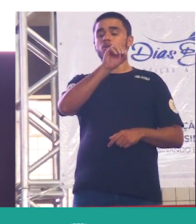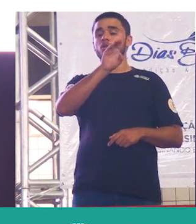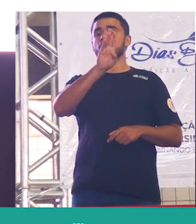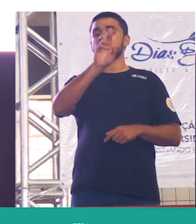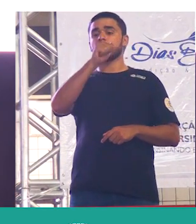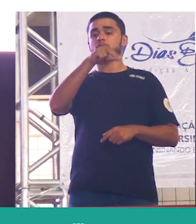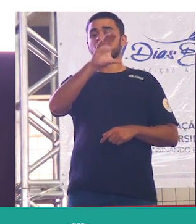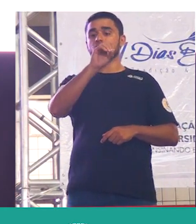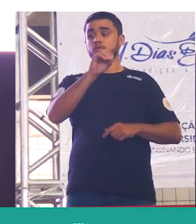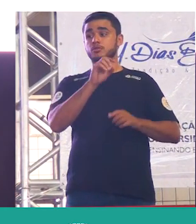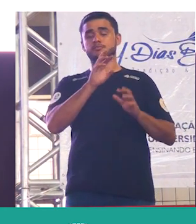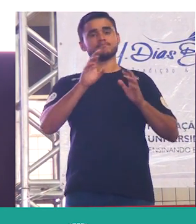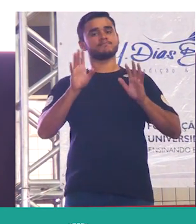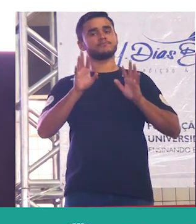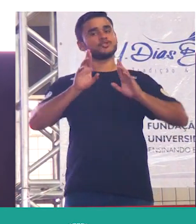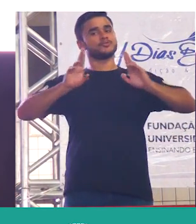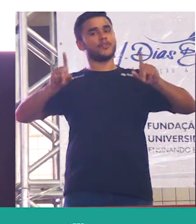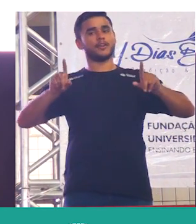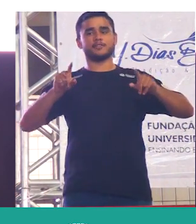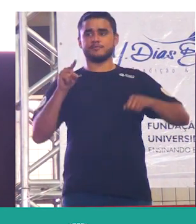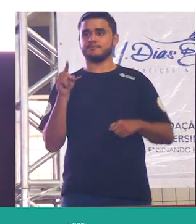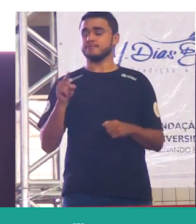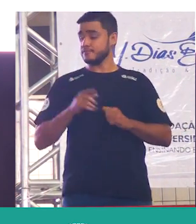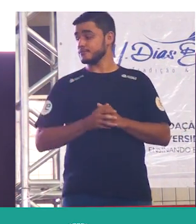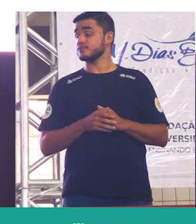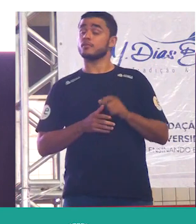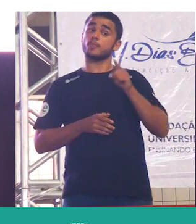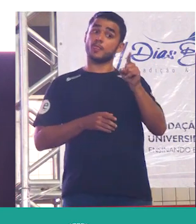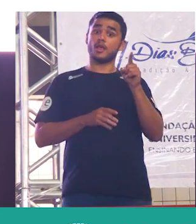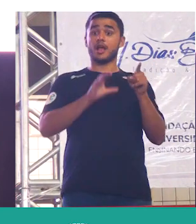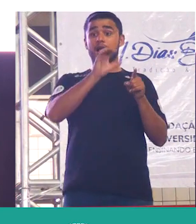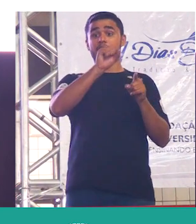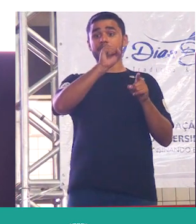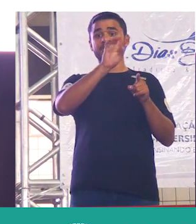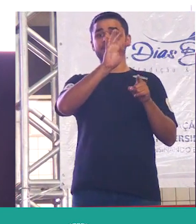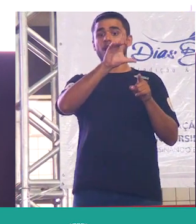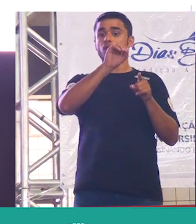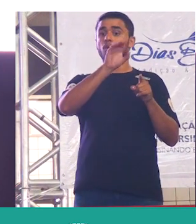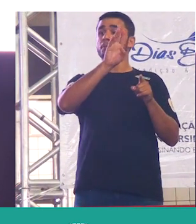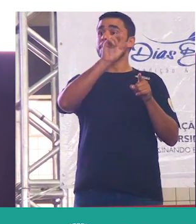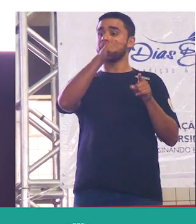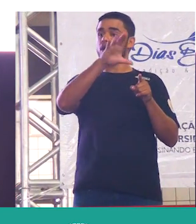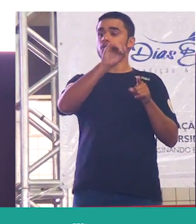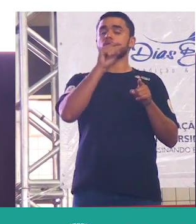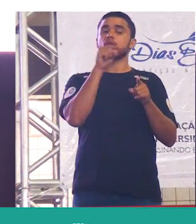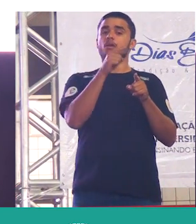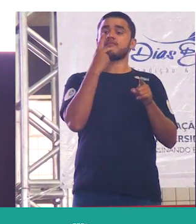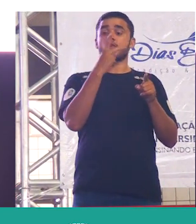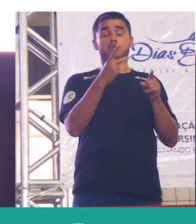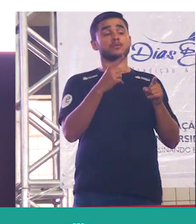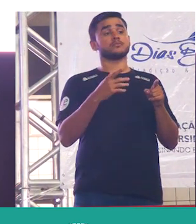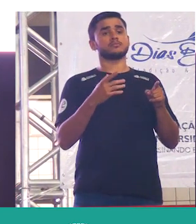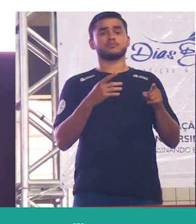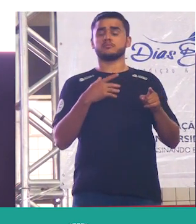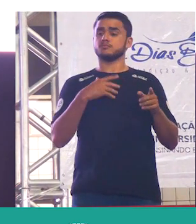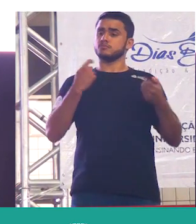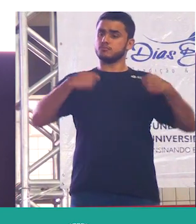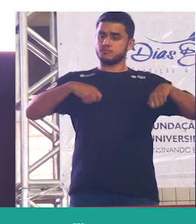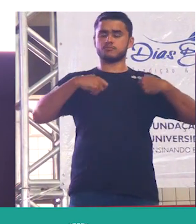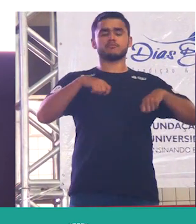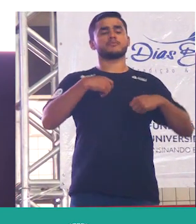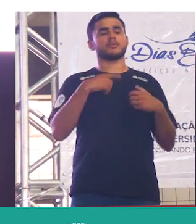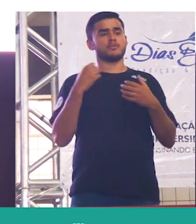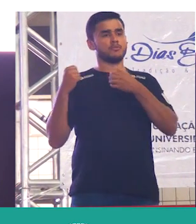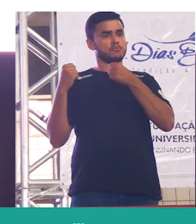de duas linhas diferentes. O Castelo Branco dizia que o poder